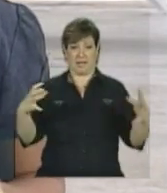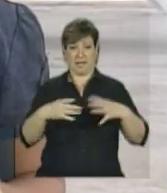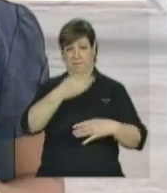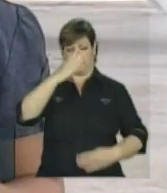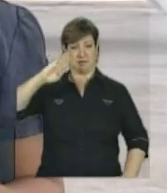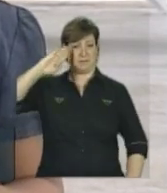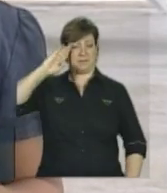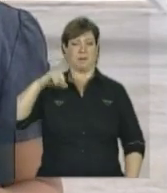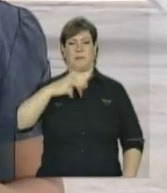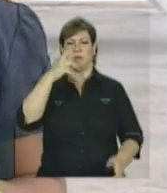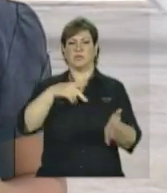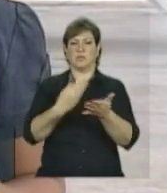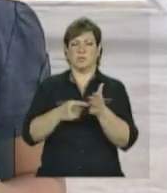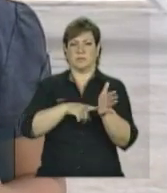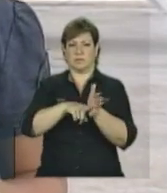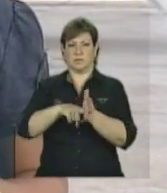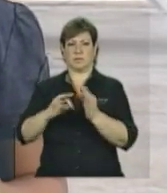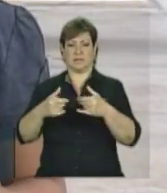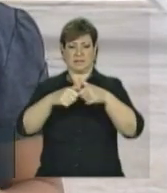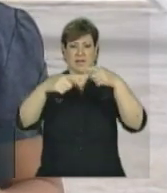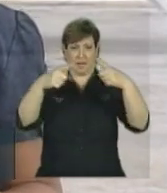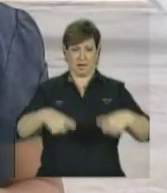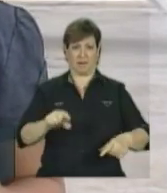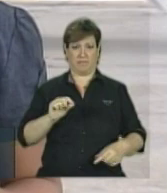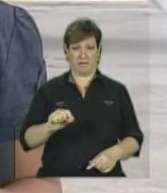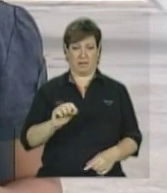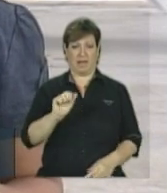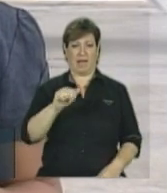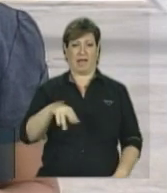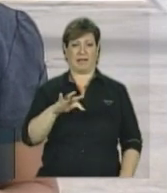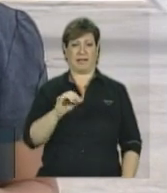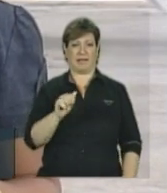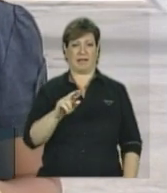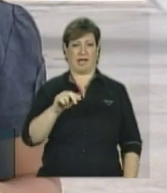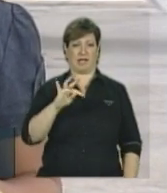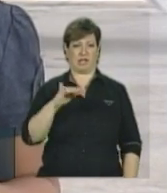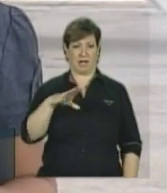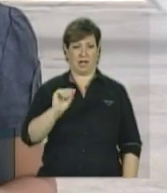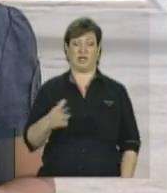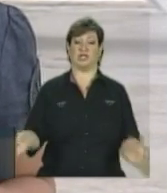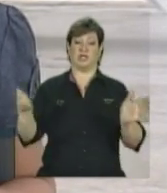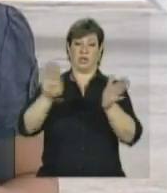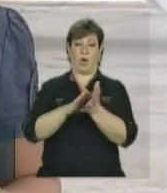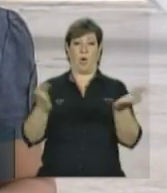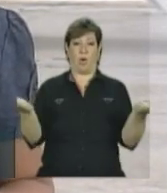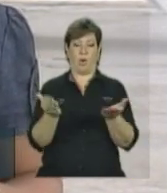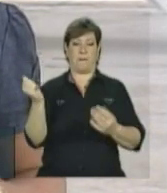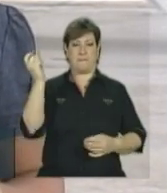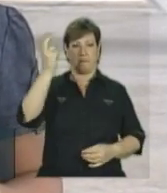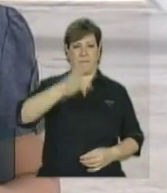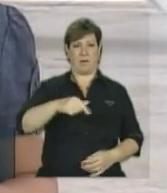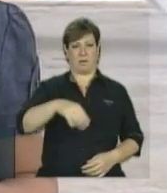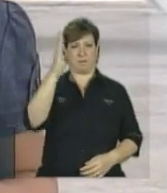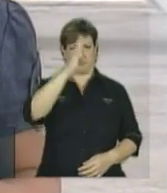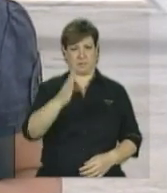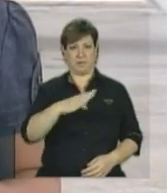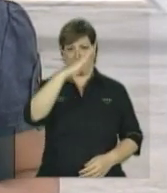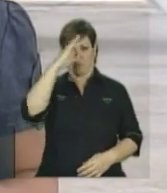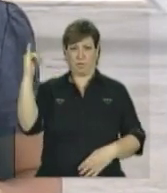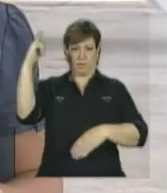e pesquisadores que estavam na estação Comandante Ferraz, na Antártica, chegaram hoje de madrugada ao Brasil. O